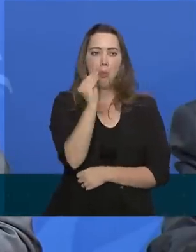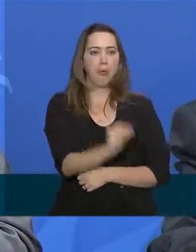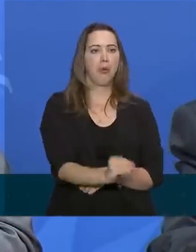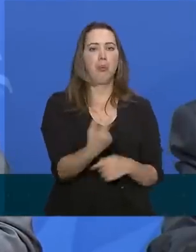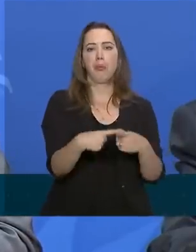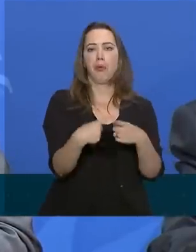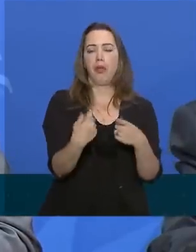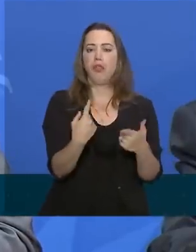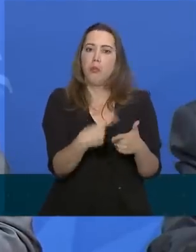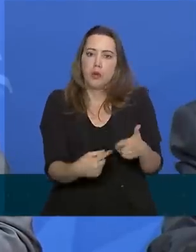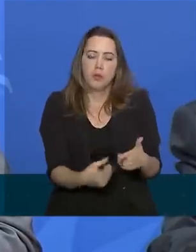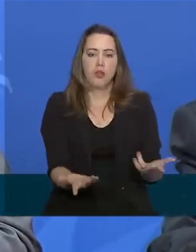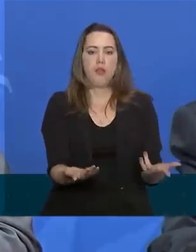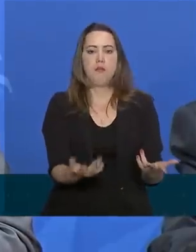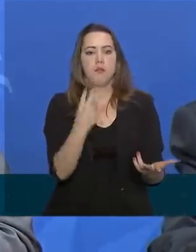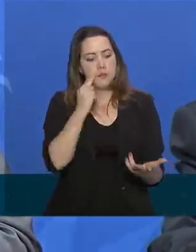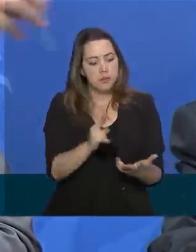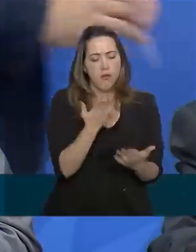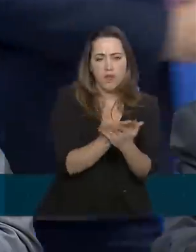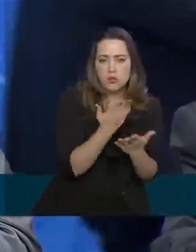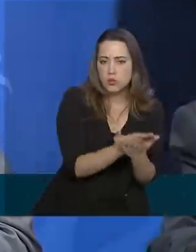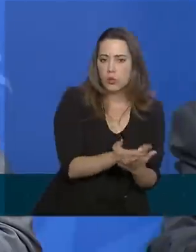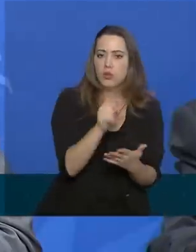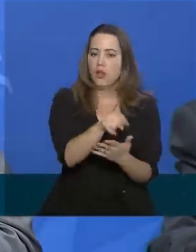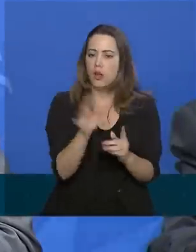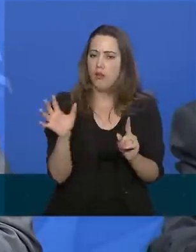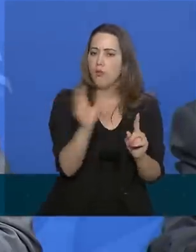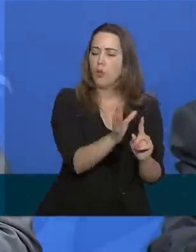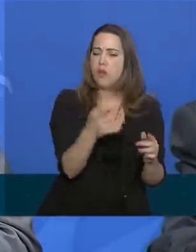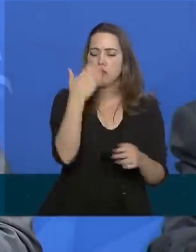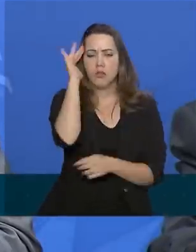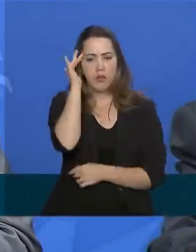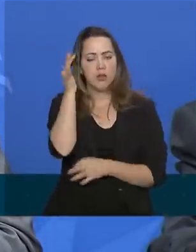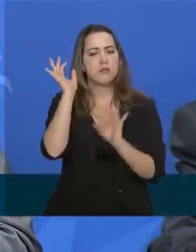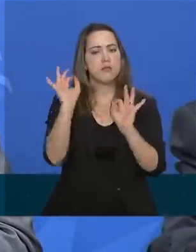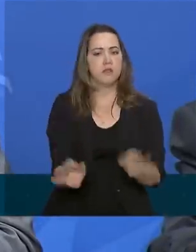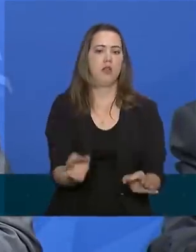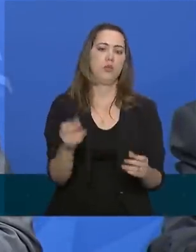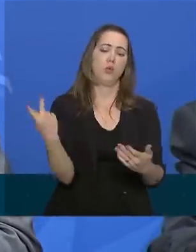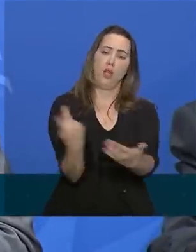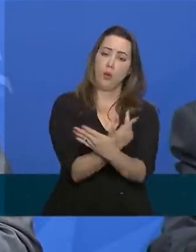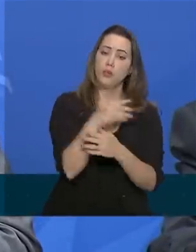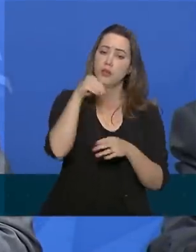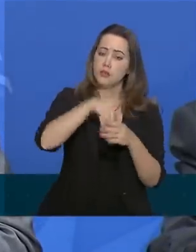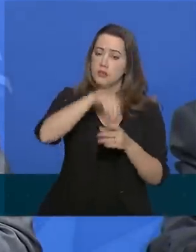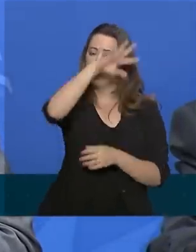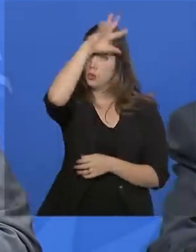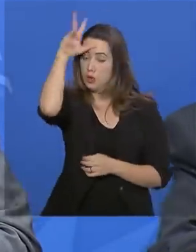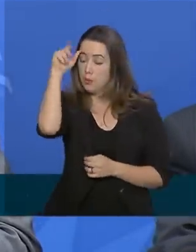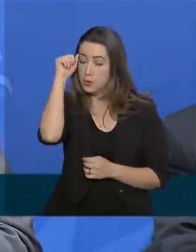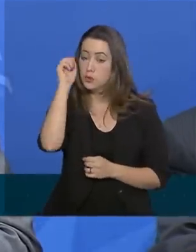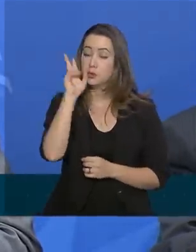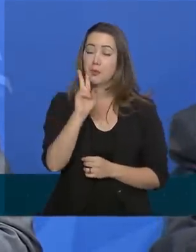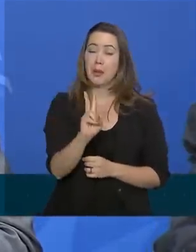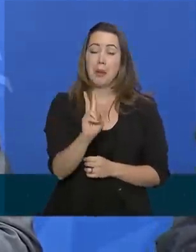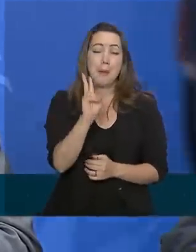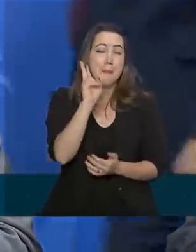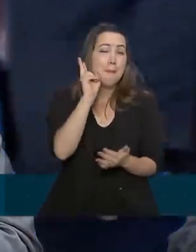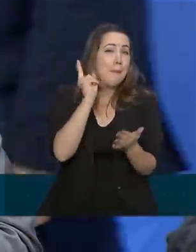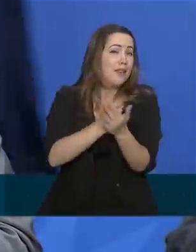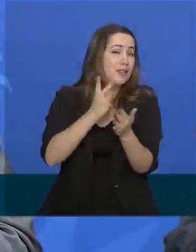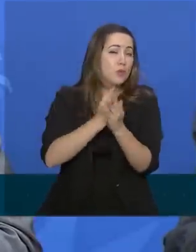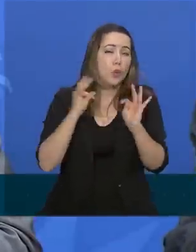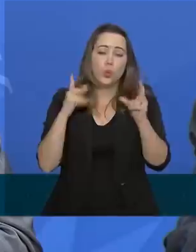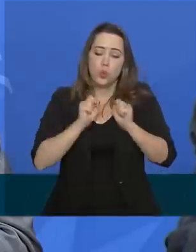origem desse dessa pressão sobre a floresta e que apesar de todo o esforço e recursos